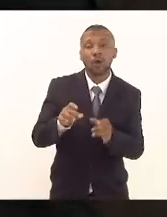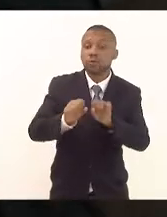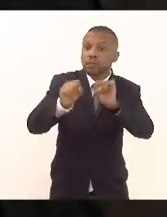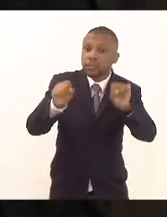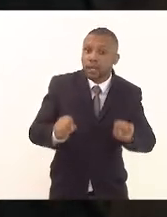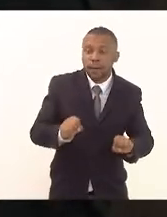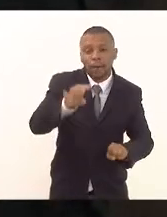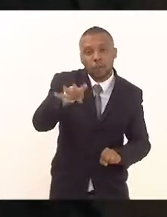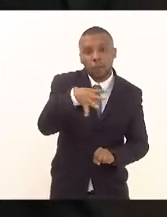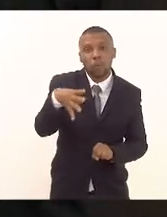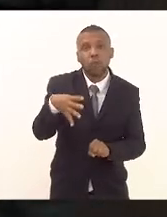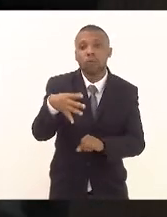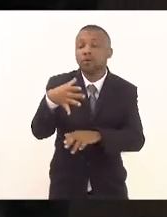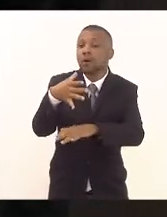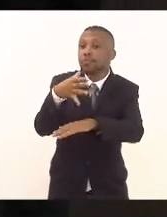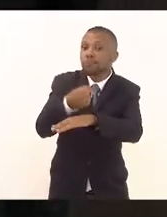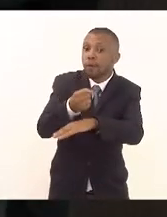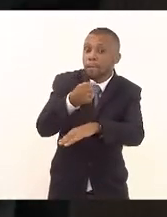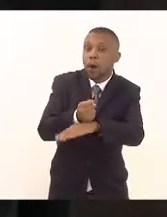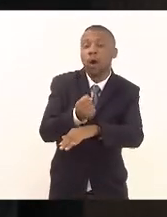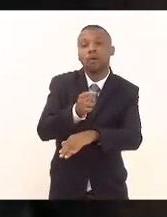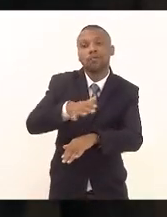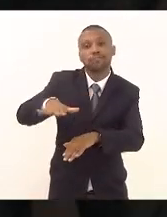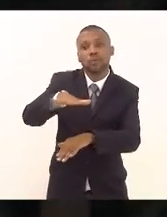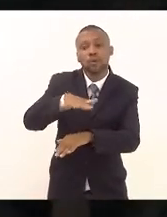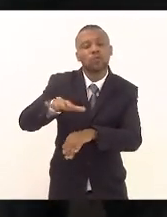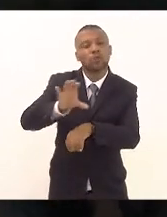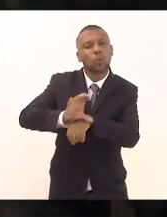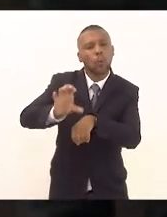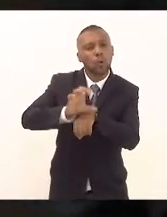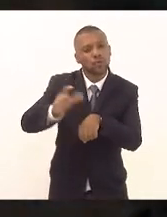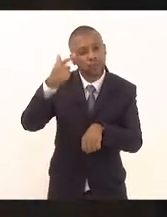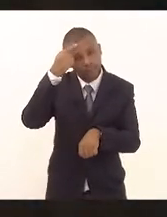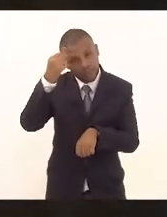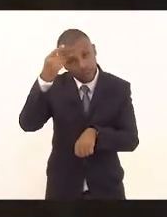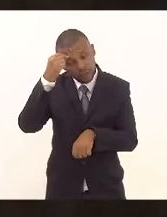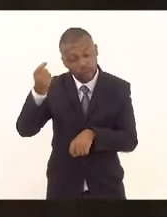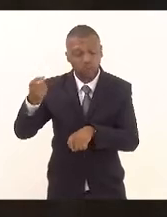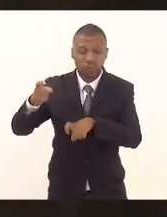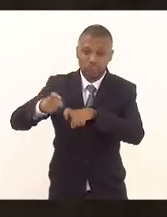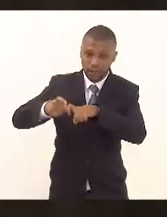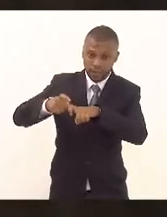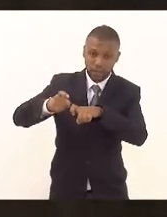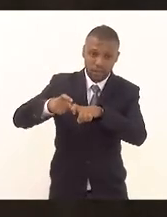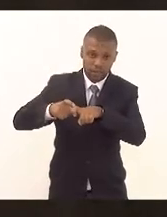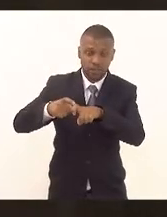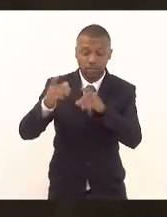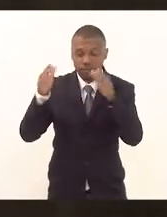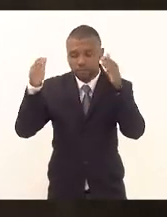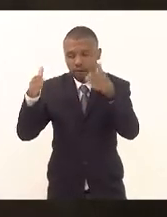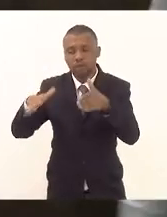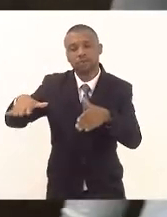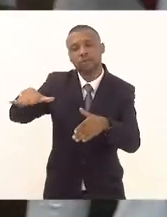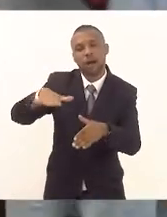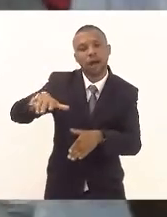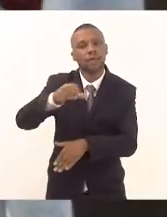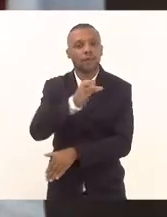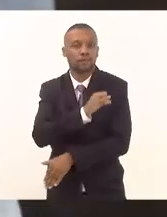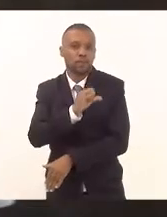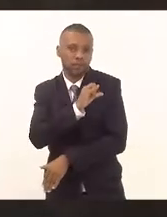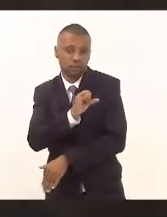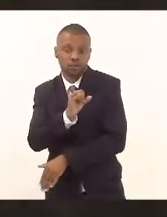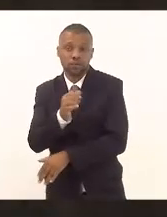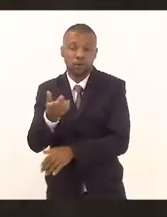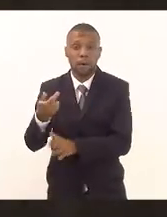para acreditação regional de curso de graduação de medicina do Mercosul, no âmbito da Universidade do Estado do Rio de Janeiro. O projeto trata de um